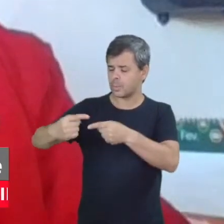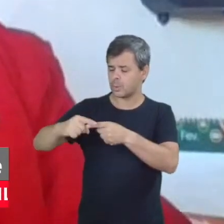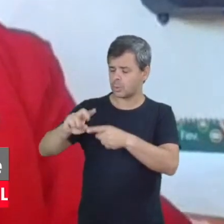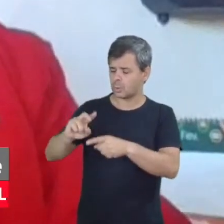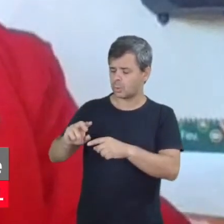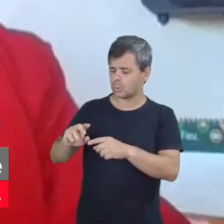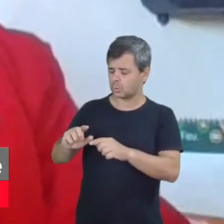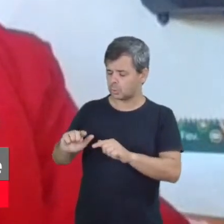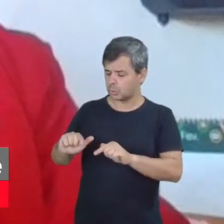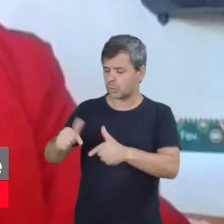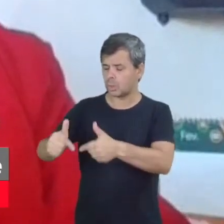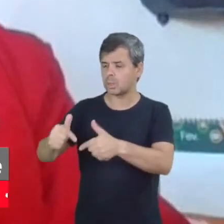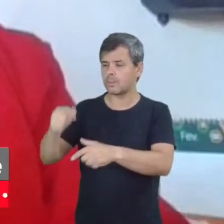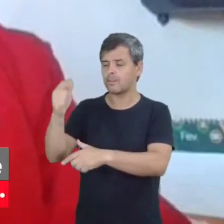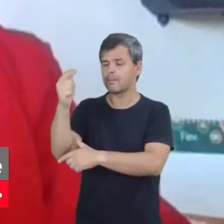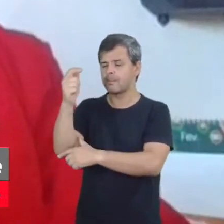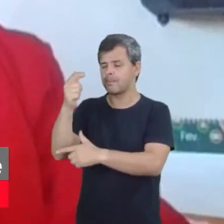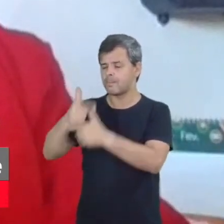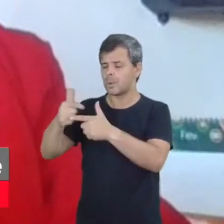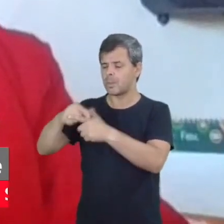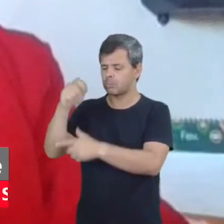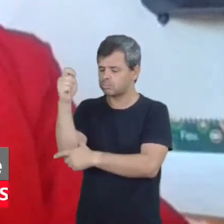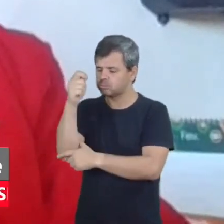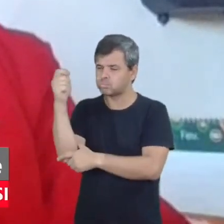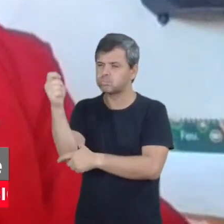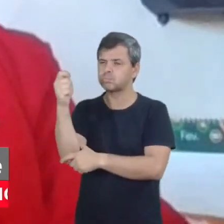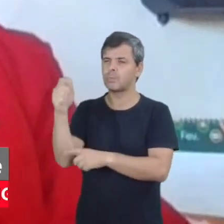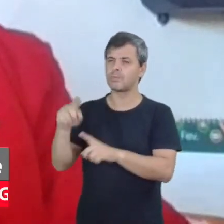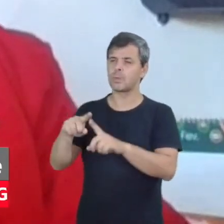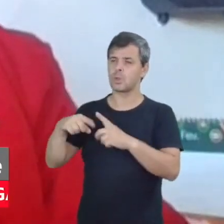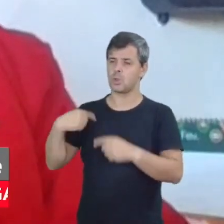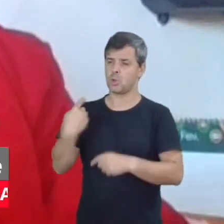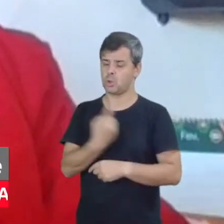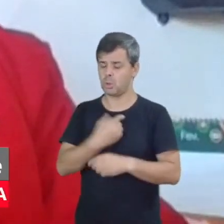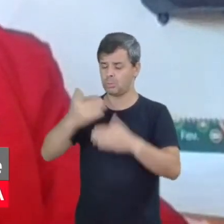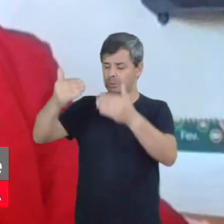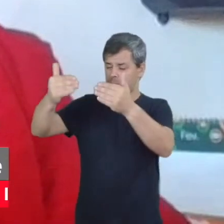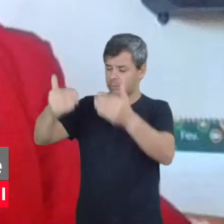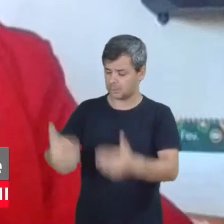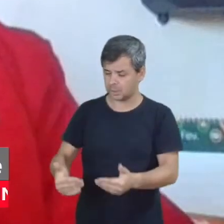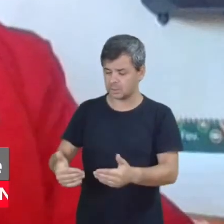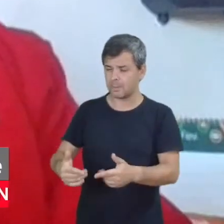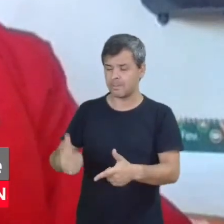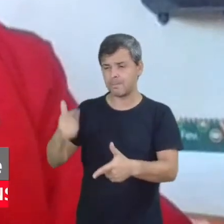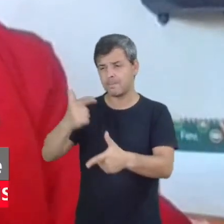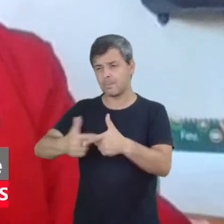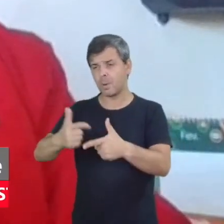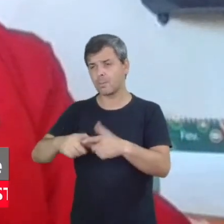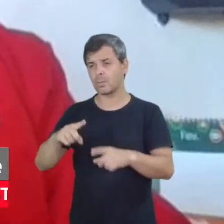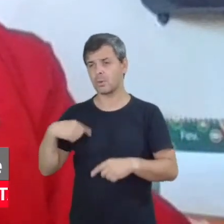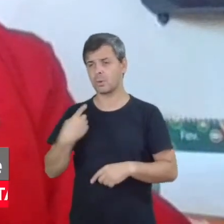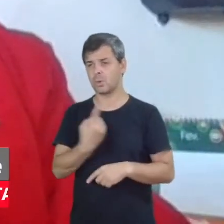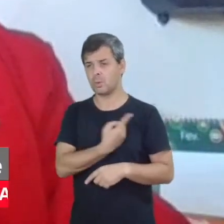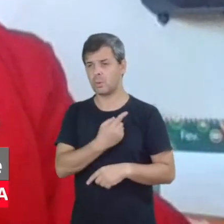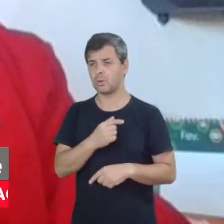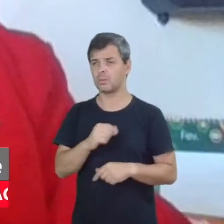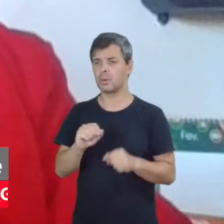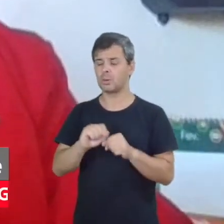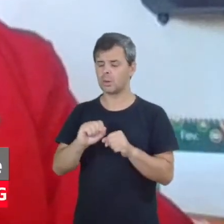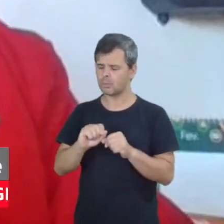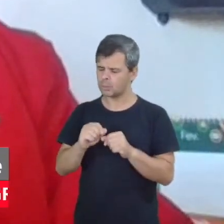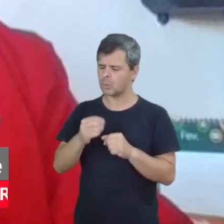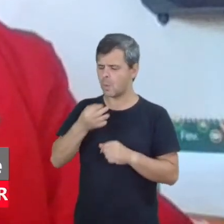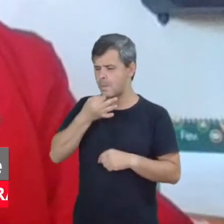enfrentem essa tragédia que está aí. Nós estamos adiante dessa barbárie. E é isso que nós temos também